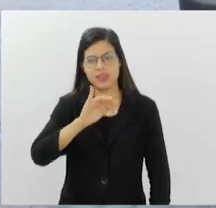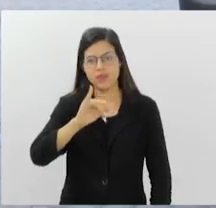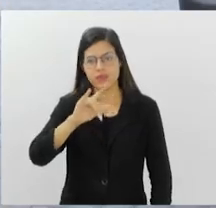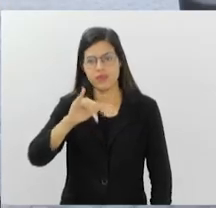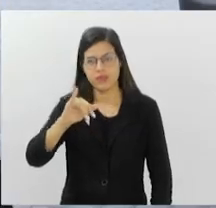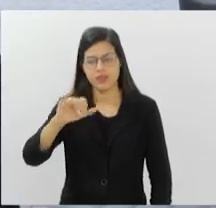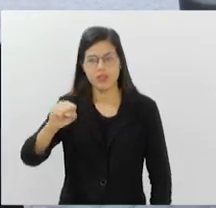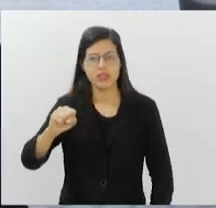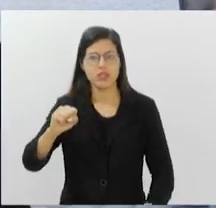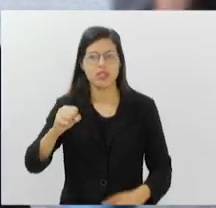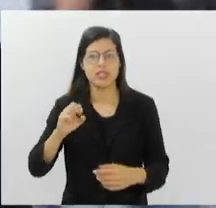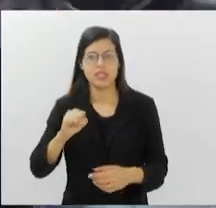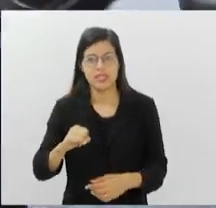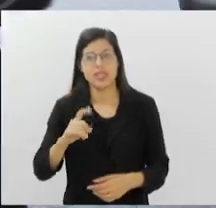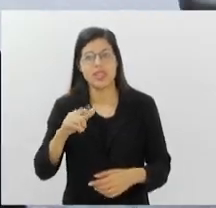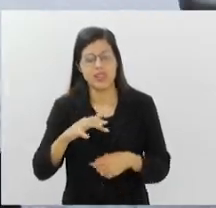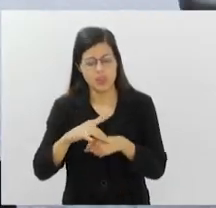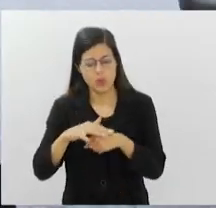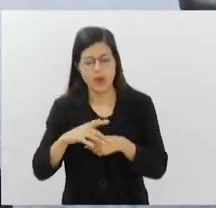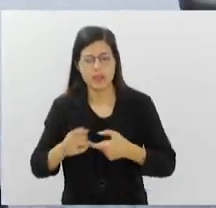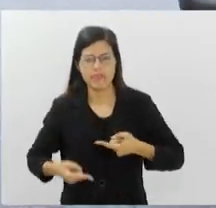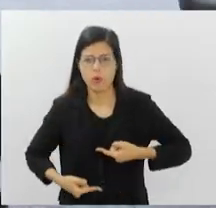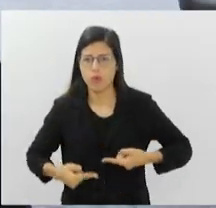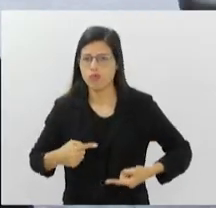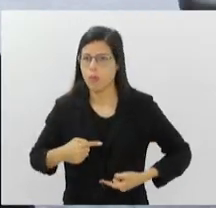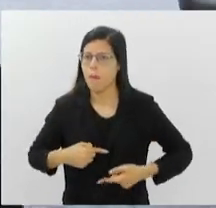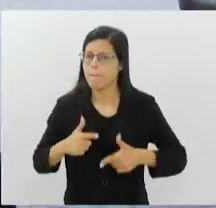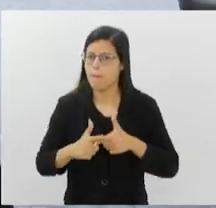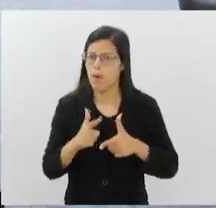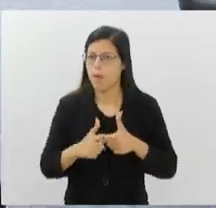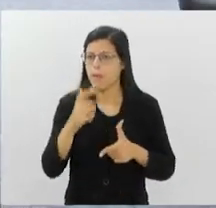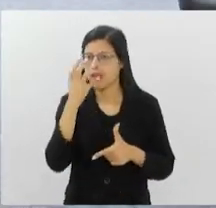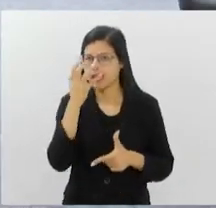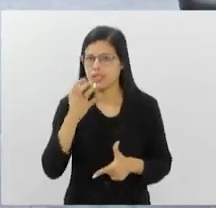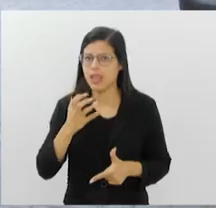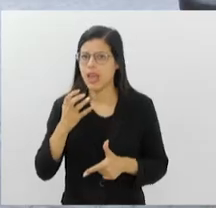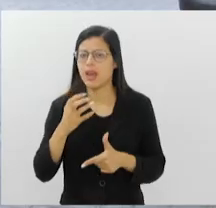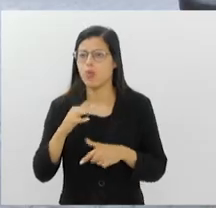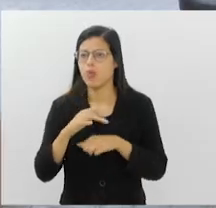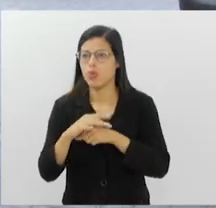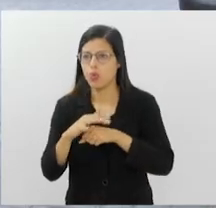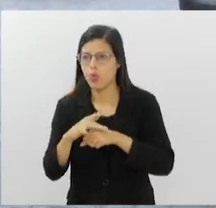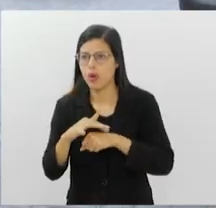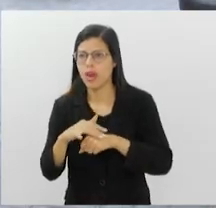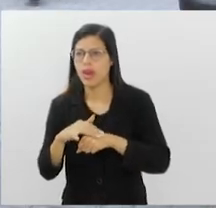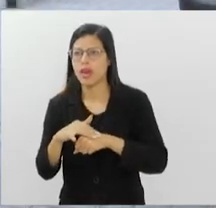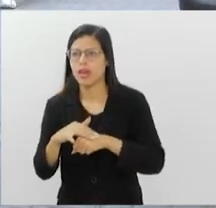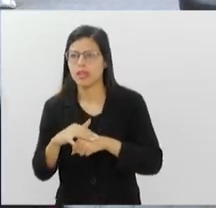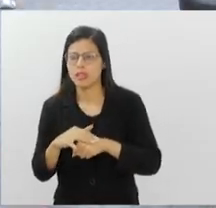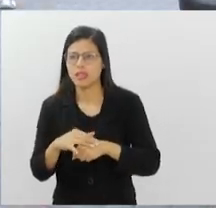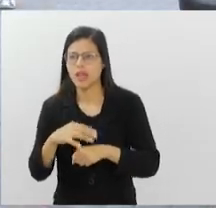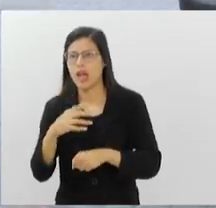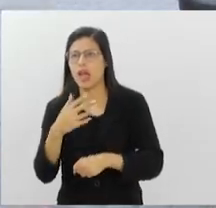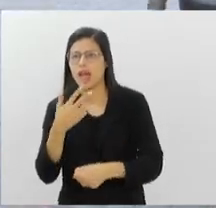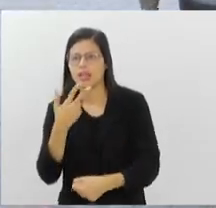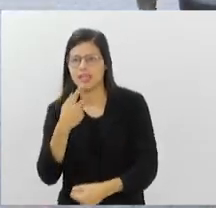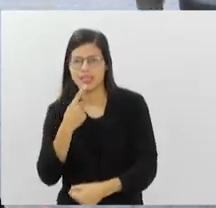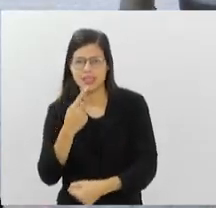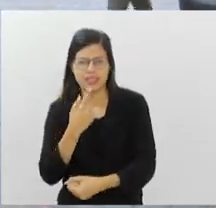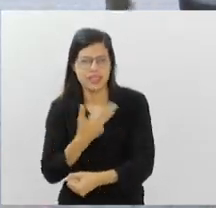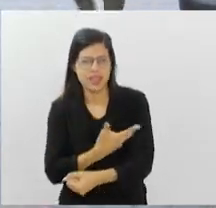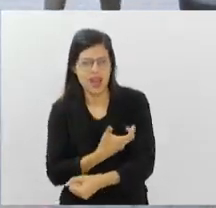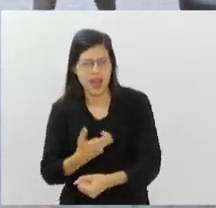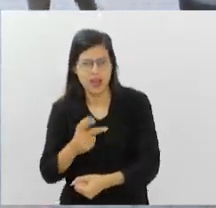Se é uma doença que tem um em cada 2 milhões, é uma coisa. Agora, se é uma doença que o banco de sangue, que o Hemorrio,